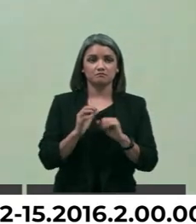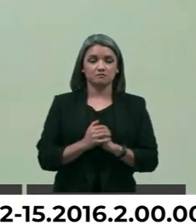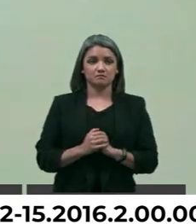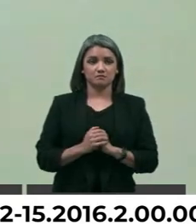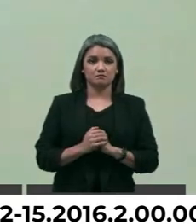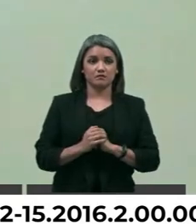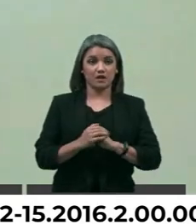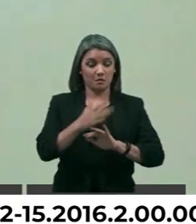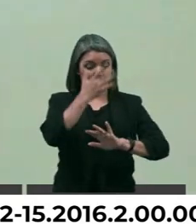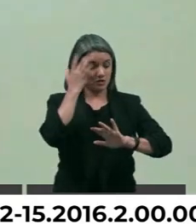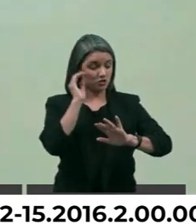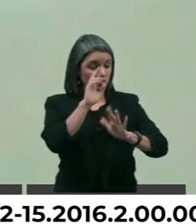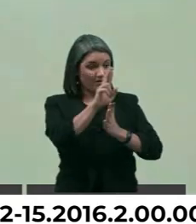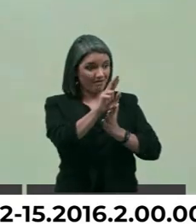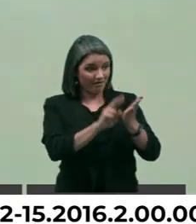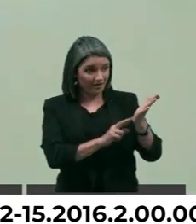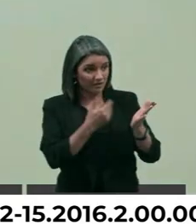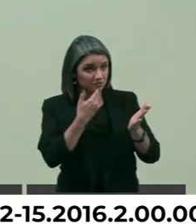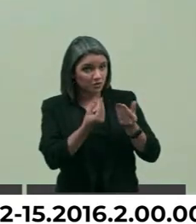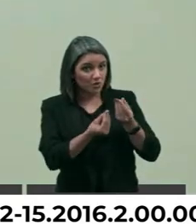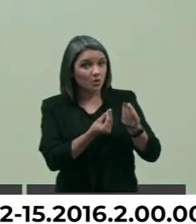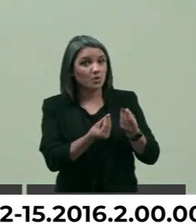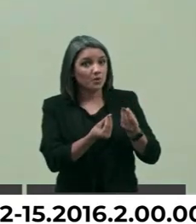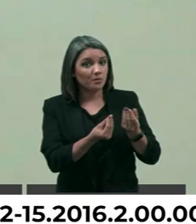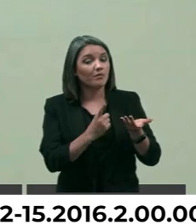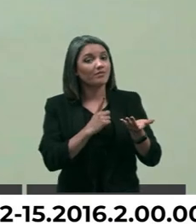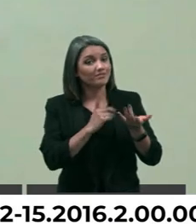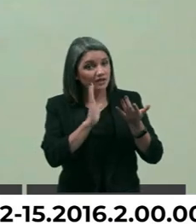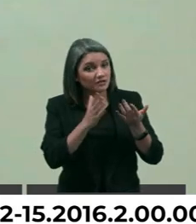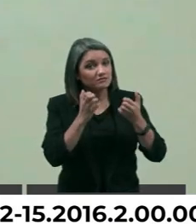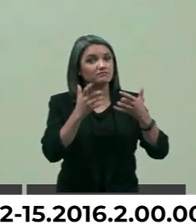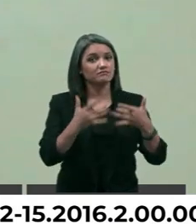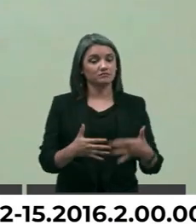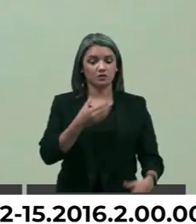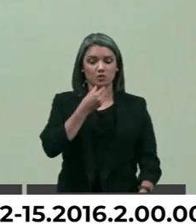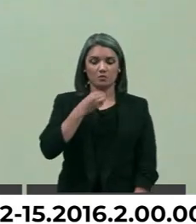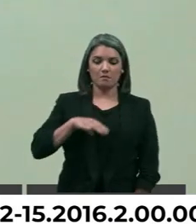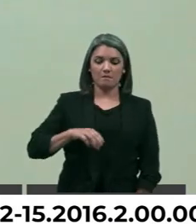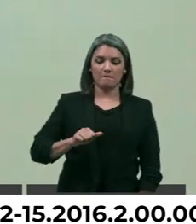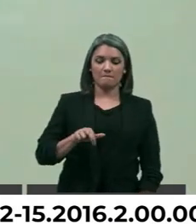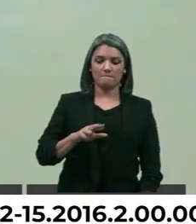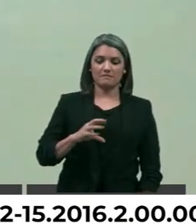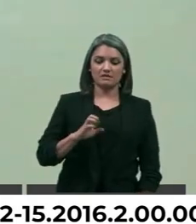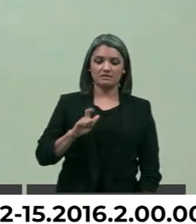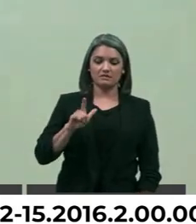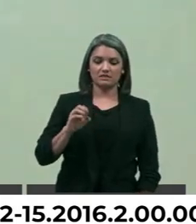do requerido, a situação do requerente, perdão, Marcelo Rolando Neto.